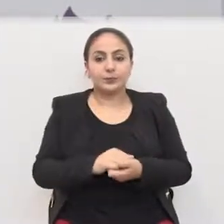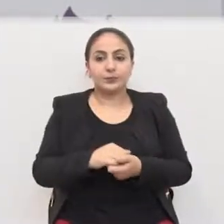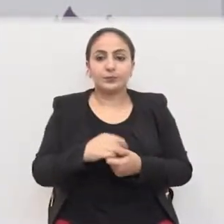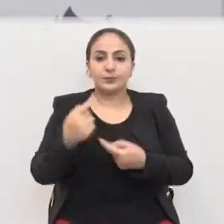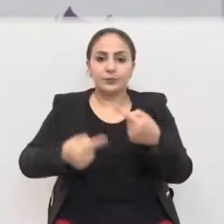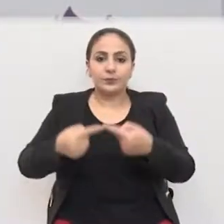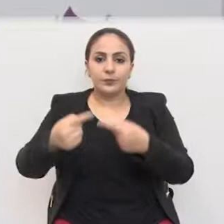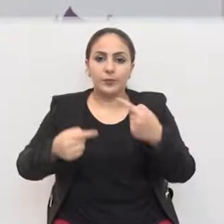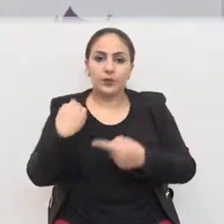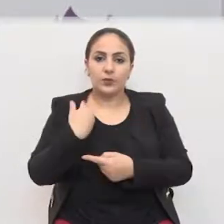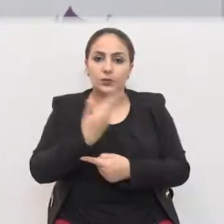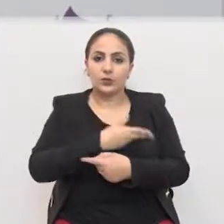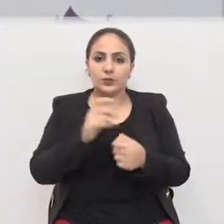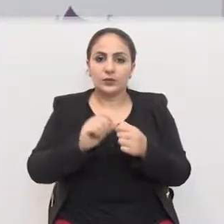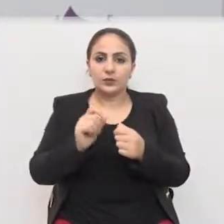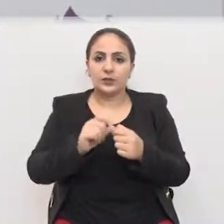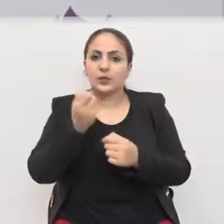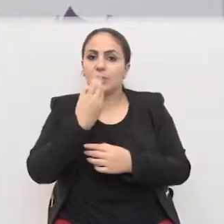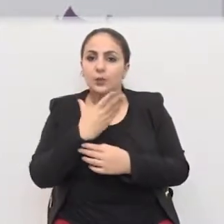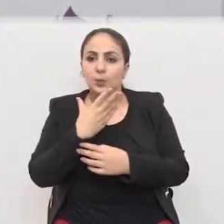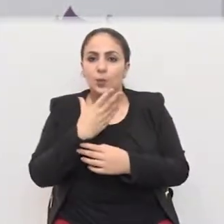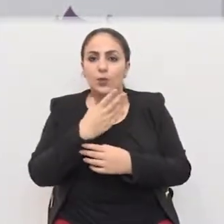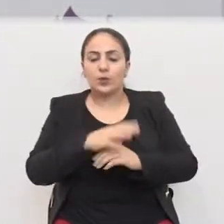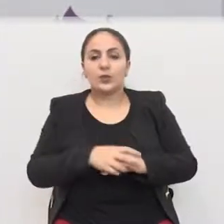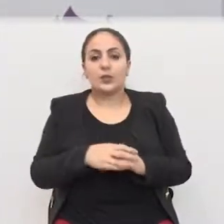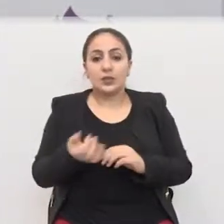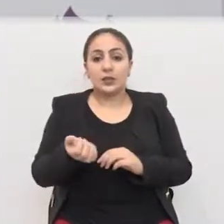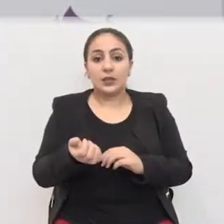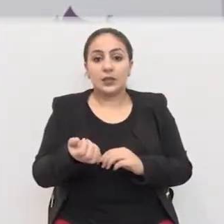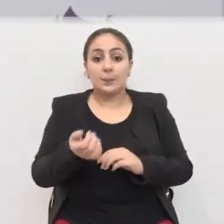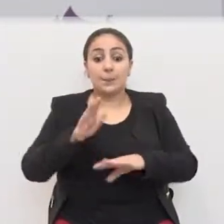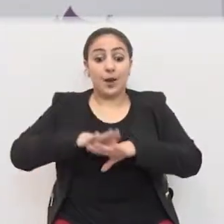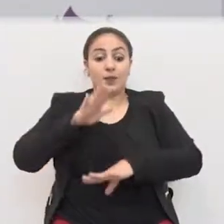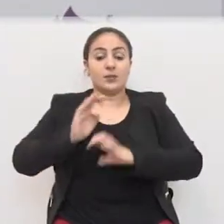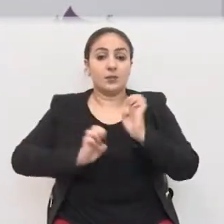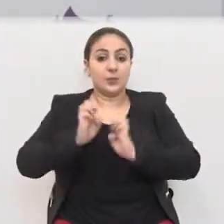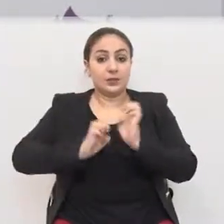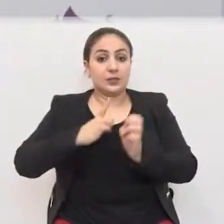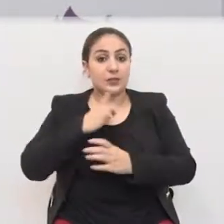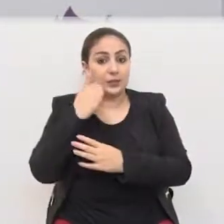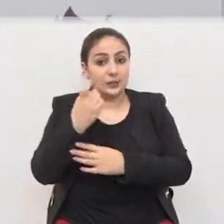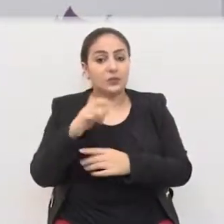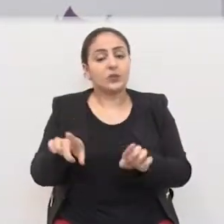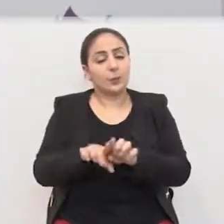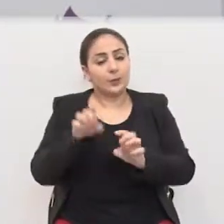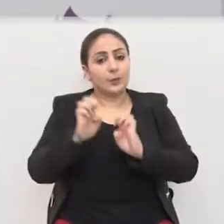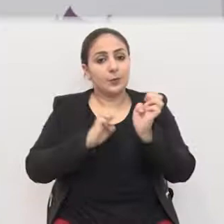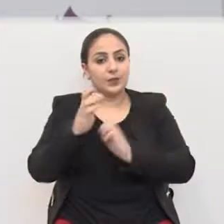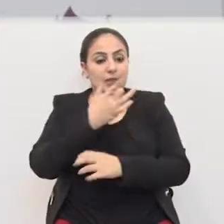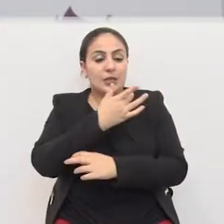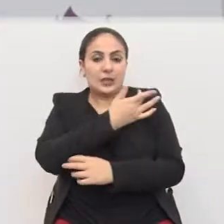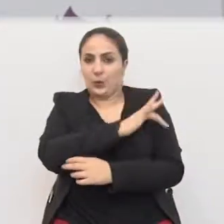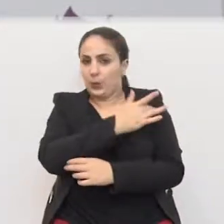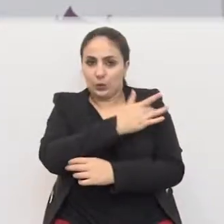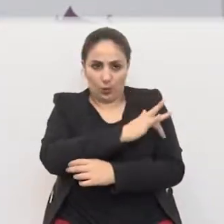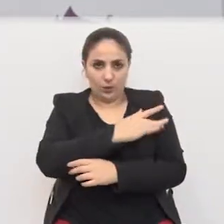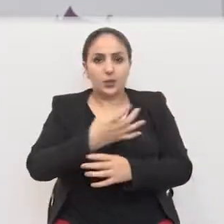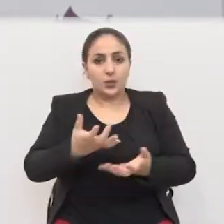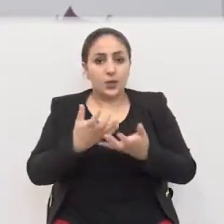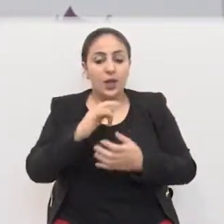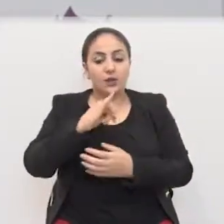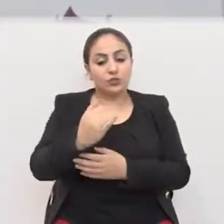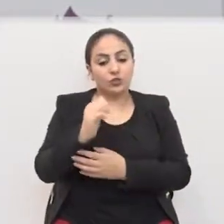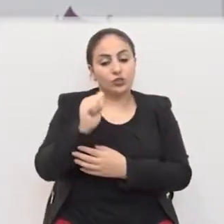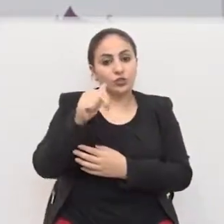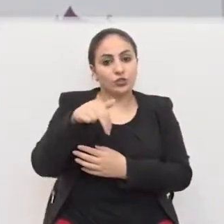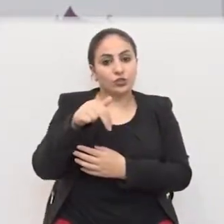Então esse é o debate que nós temos que fazer. Agora, que bom que várias empresas têm se manifestado que querem aquela área. Tem uma empresa da Metoc que já também vem nos procurar, que é